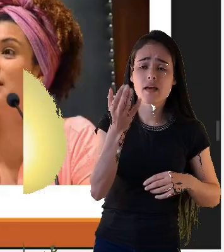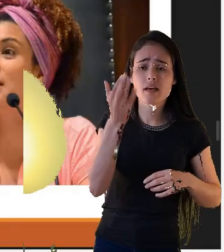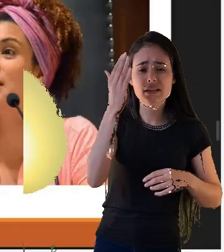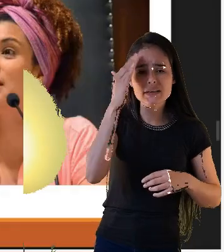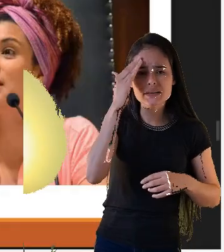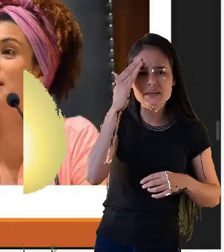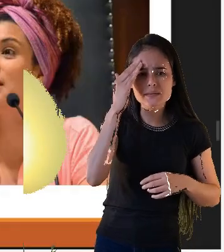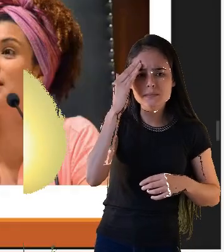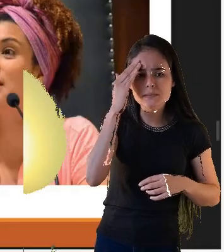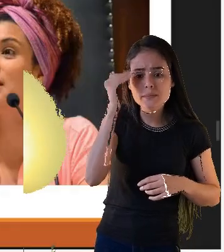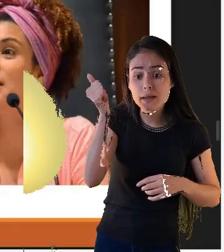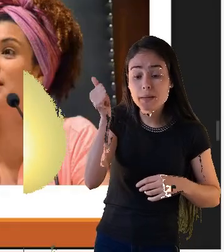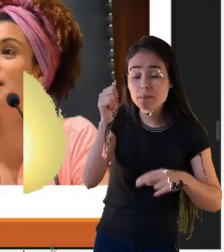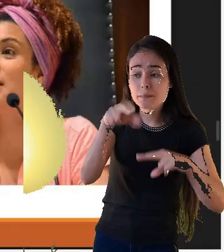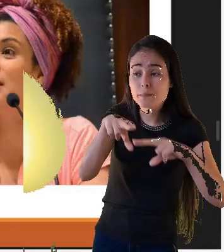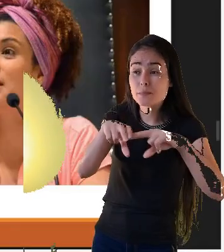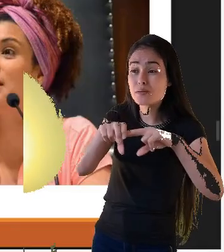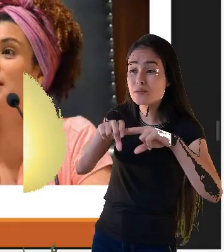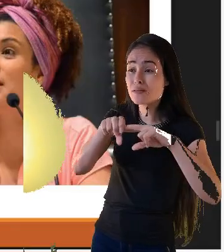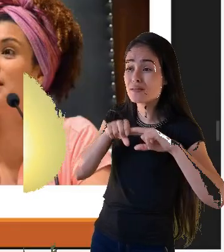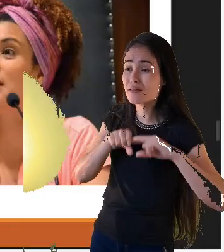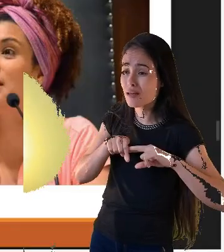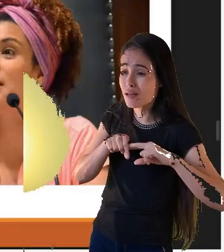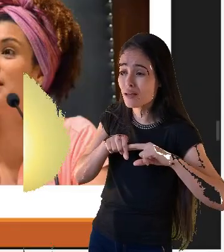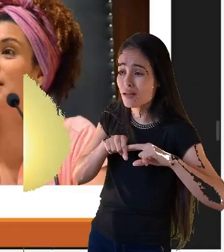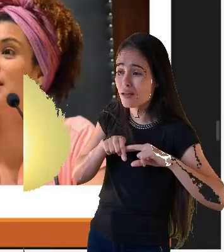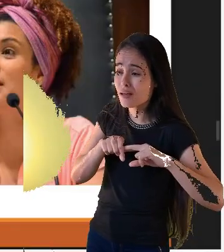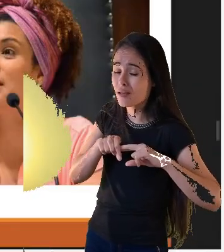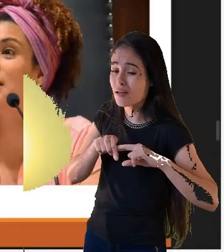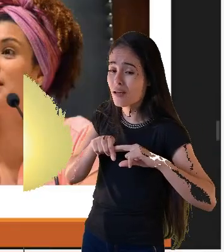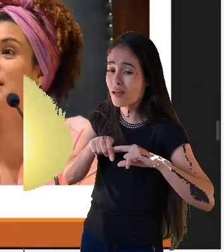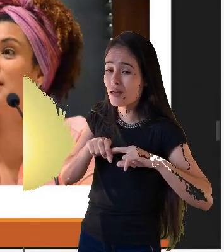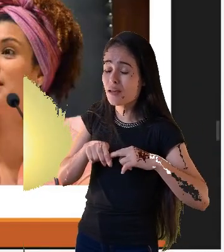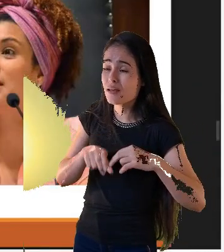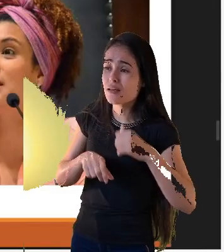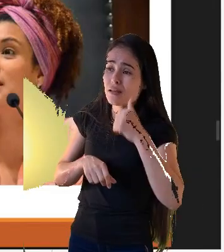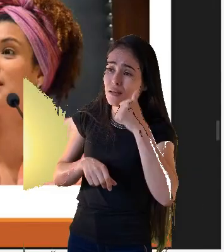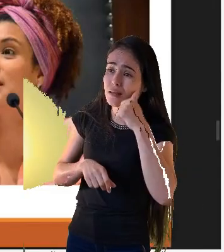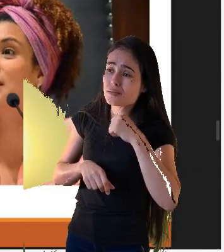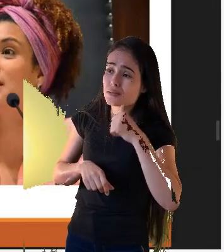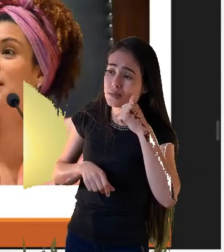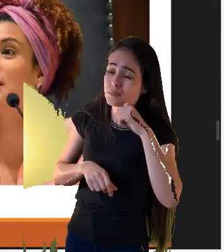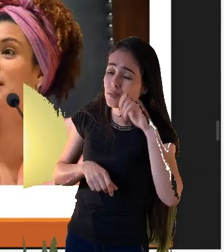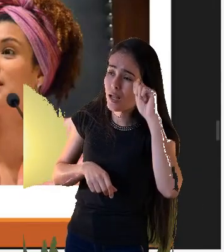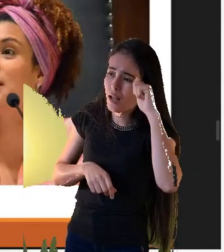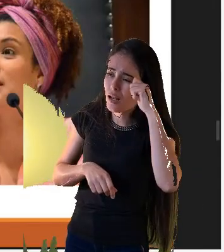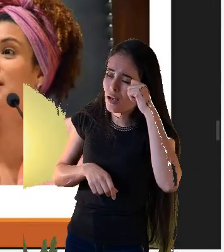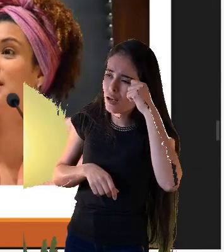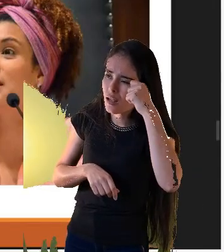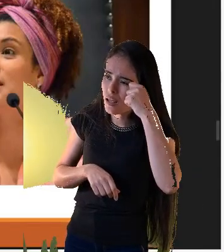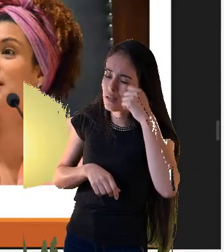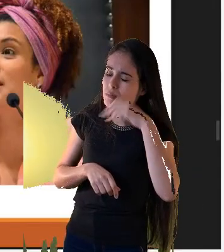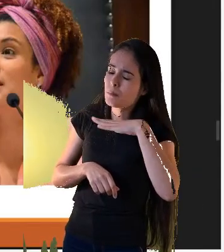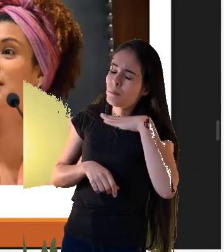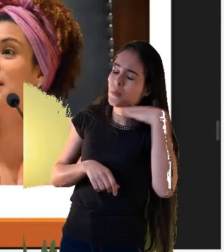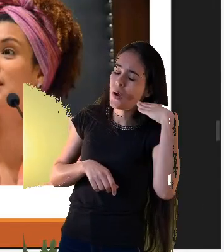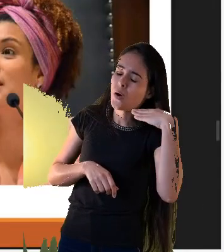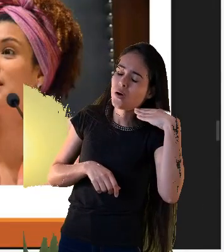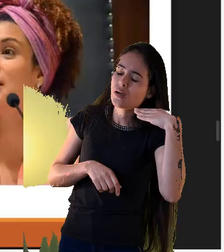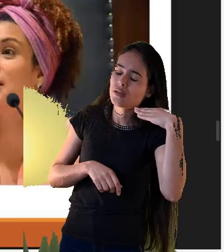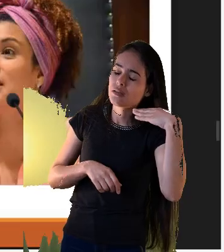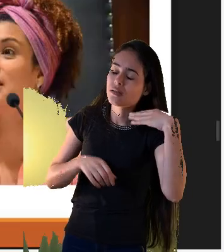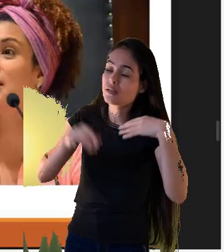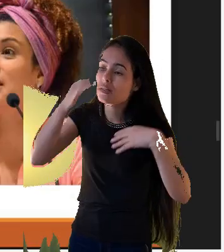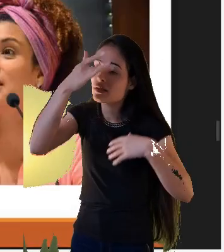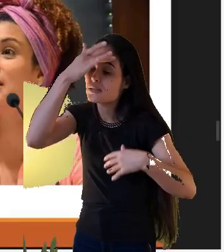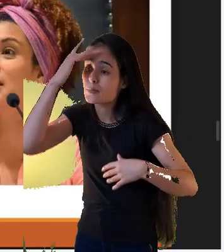E o Instituto também criou a Agenda Marielle Franco, que é uma agenda que